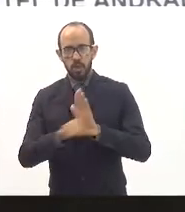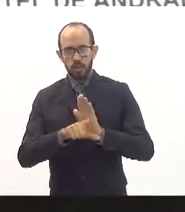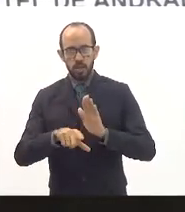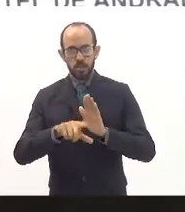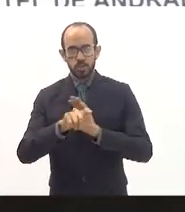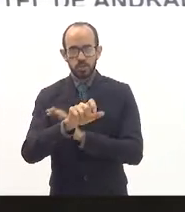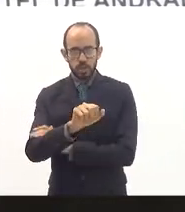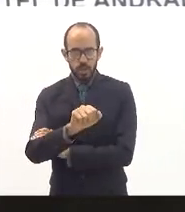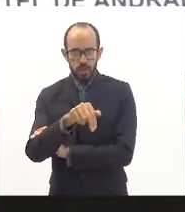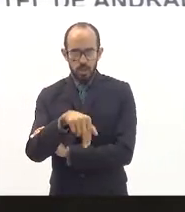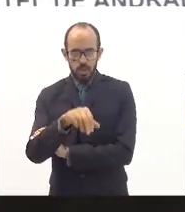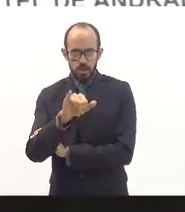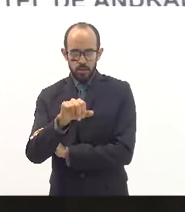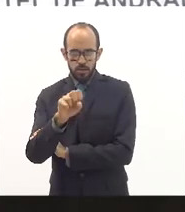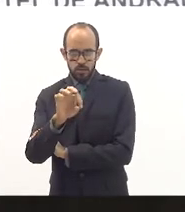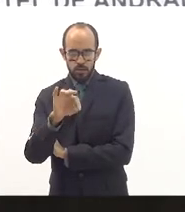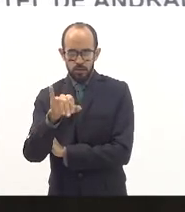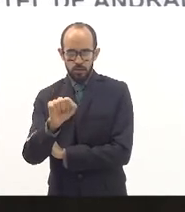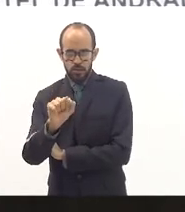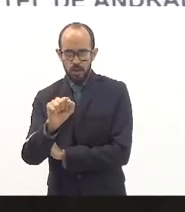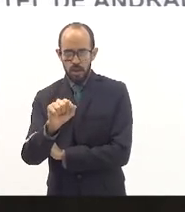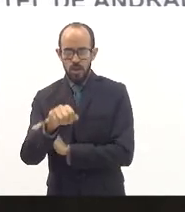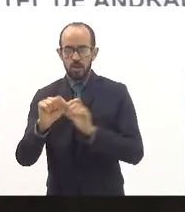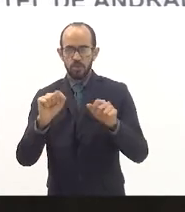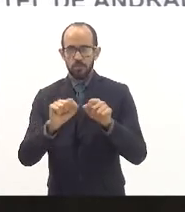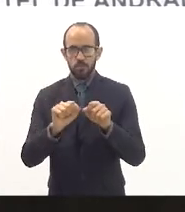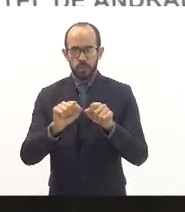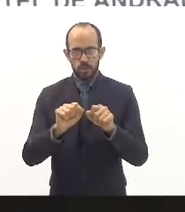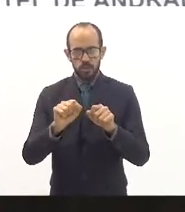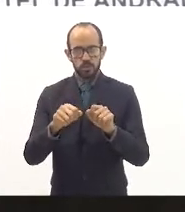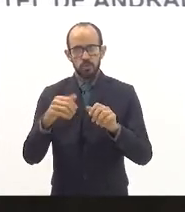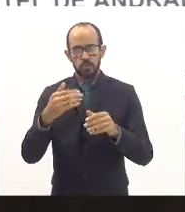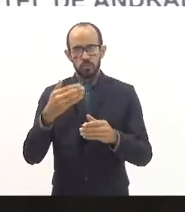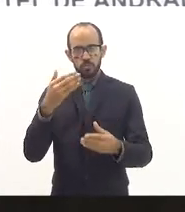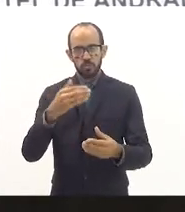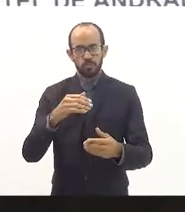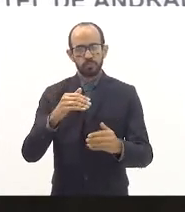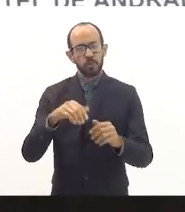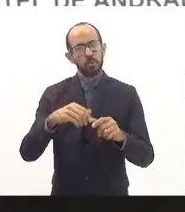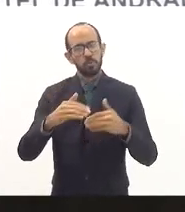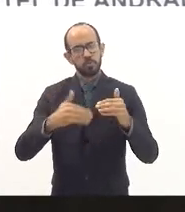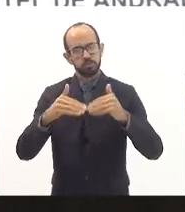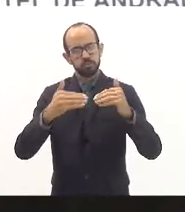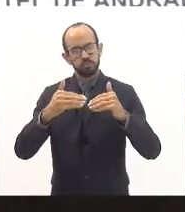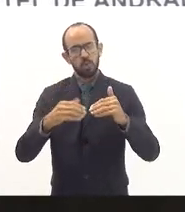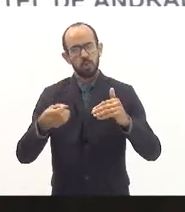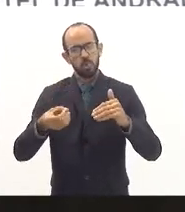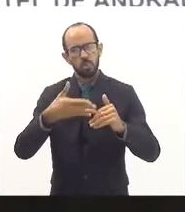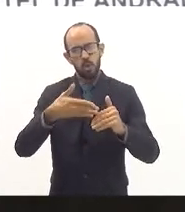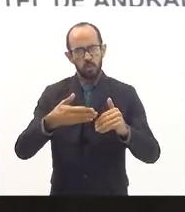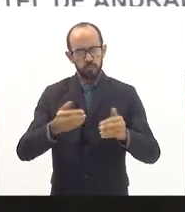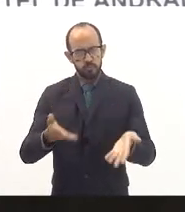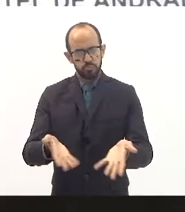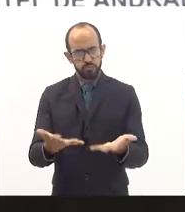entanto, revigorou o processo, deu-lhe novo impulso.